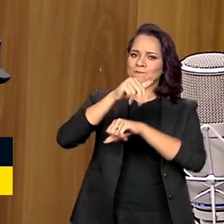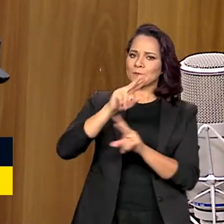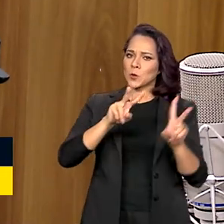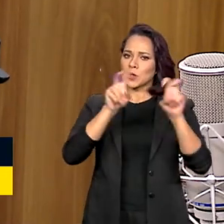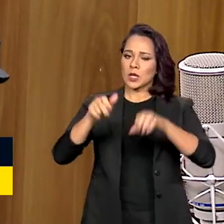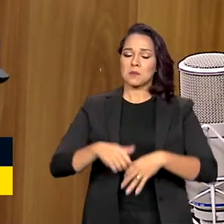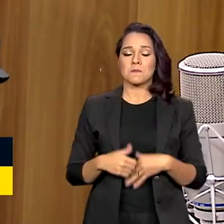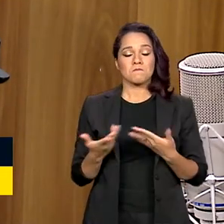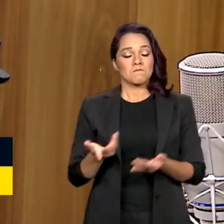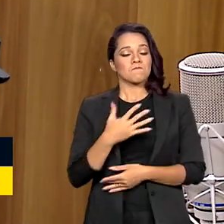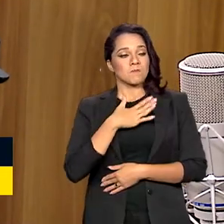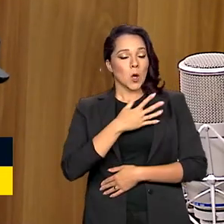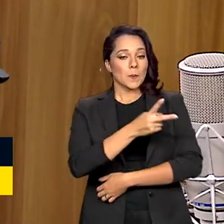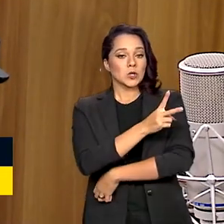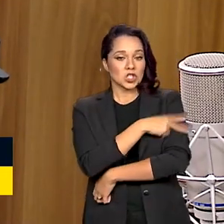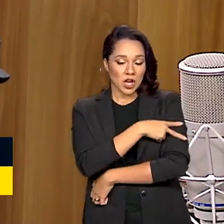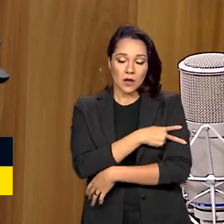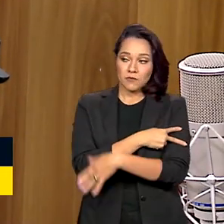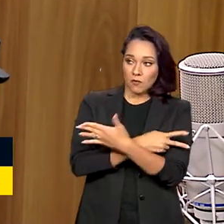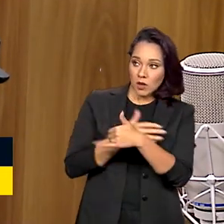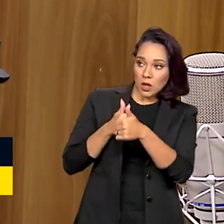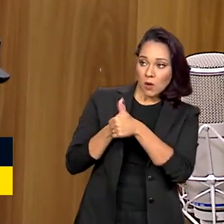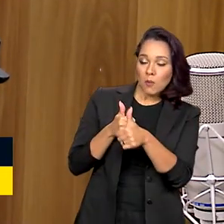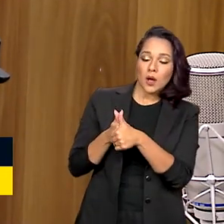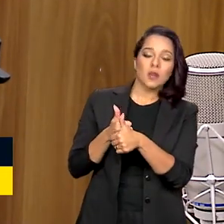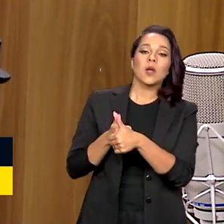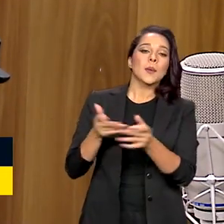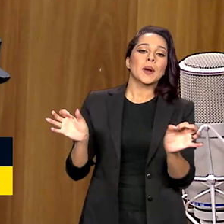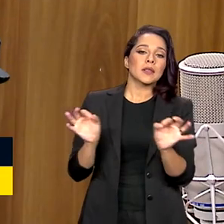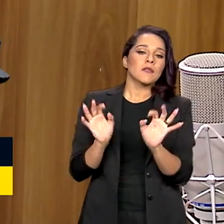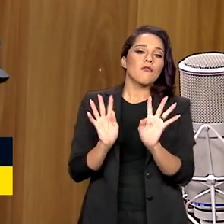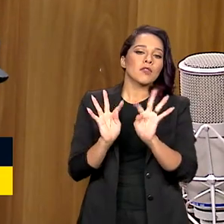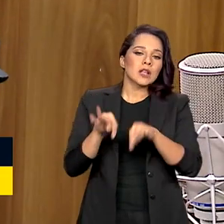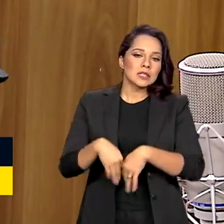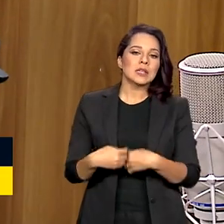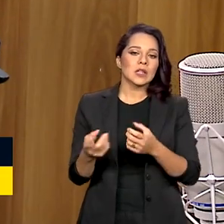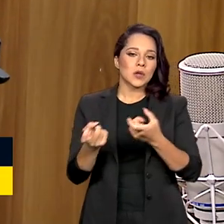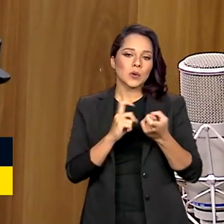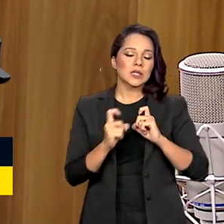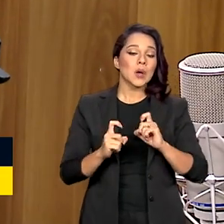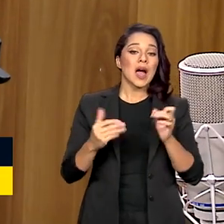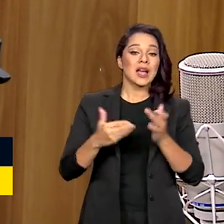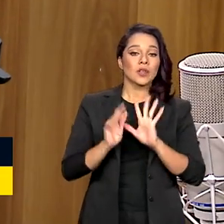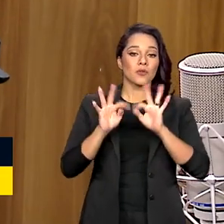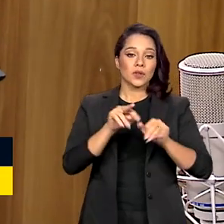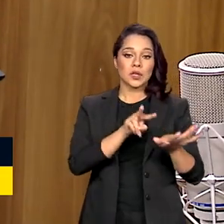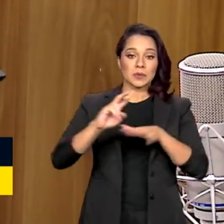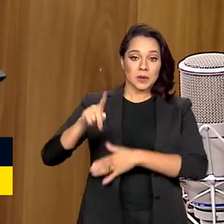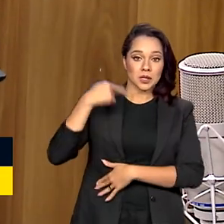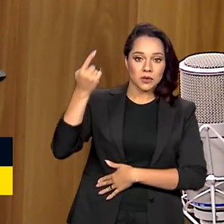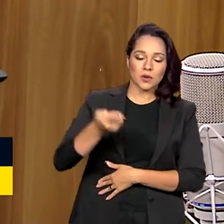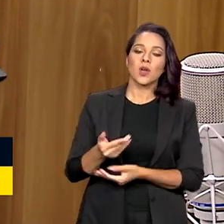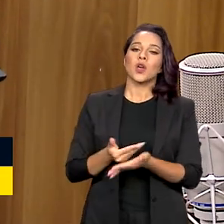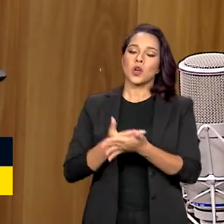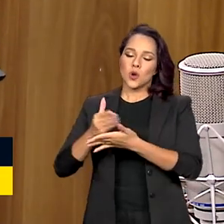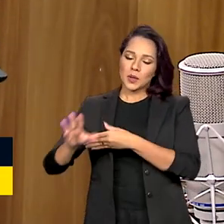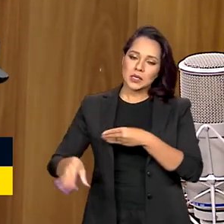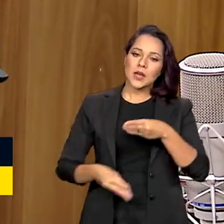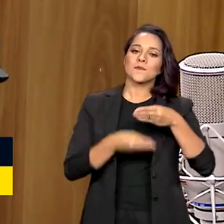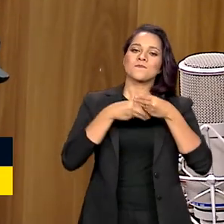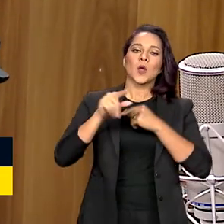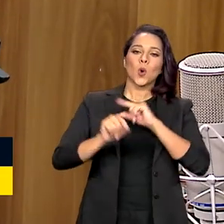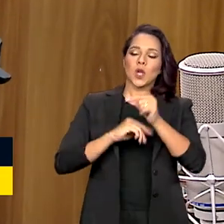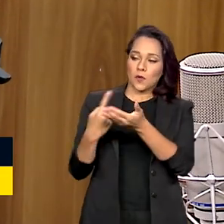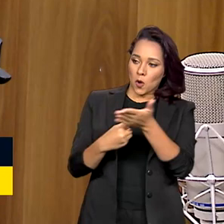eu, como chefe da delegação, vou estar acompanhando para a gente finalizar as negociações até o final da semana que vem e a gente começar a implementar aquilo